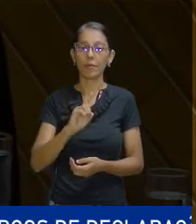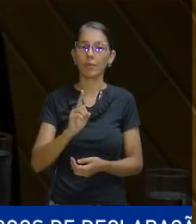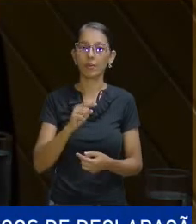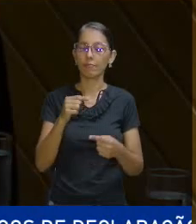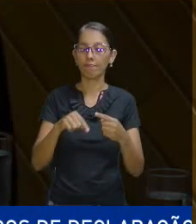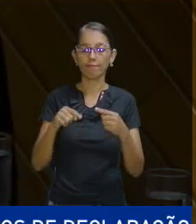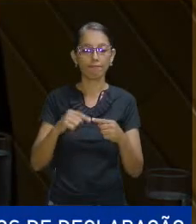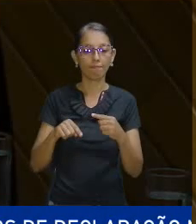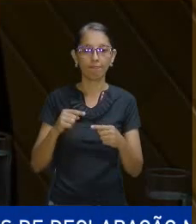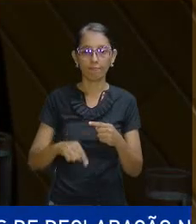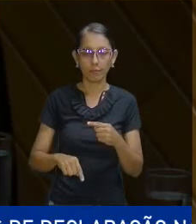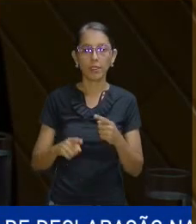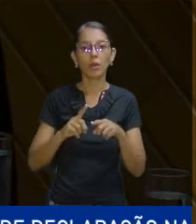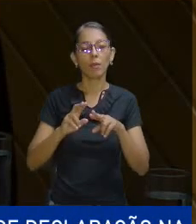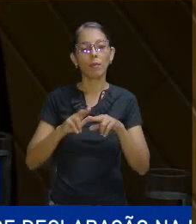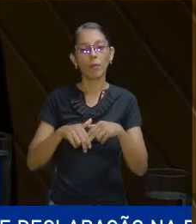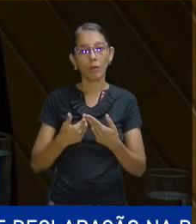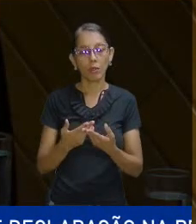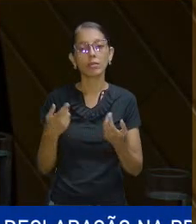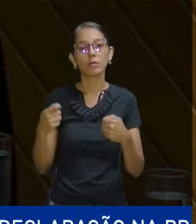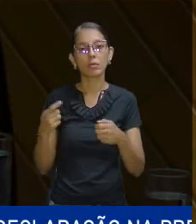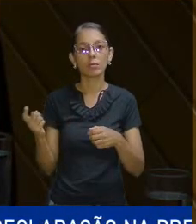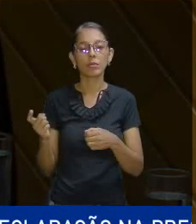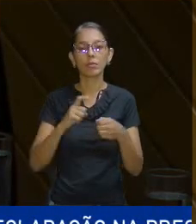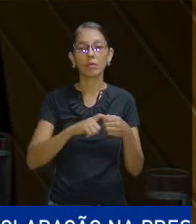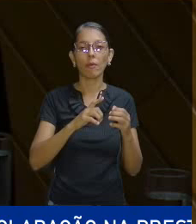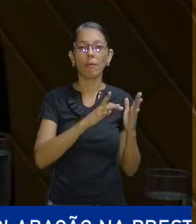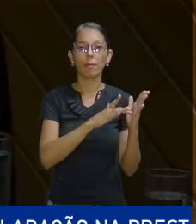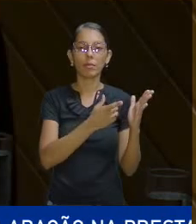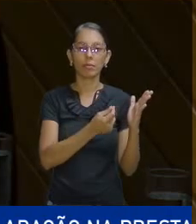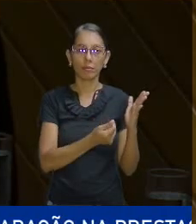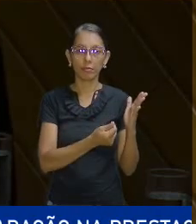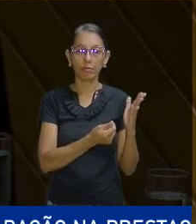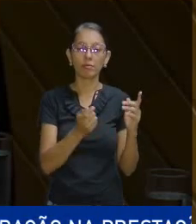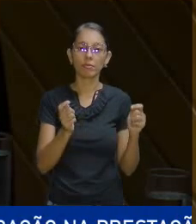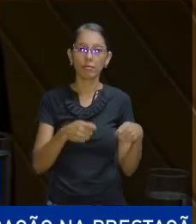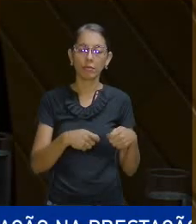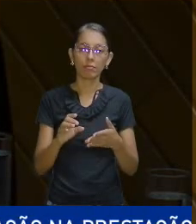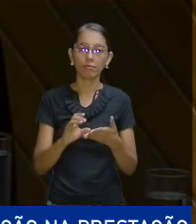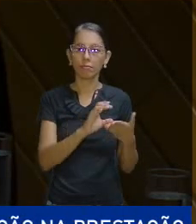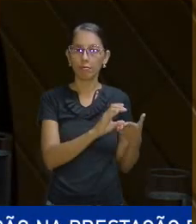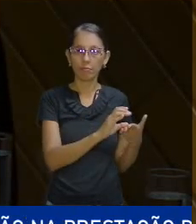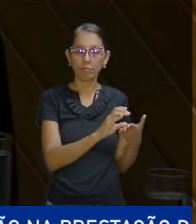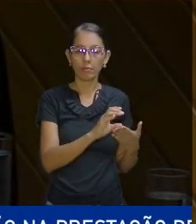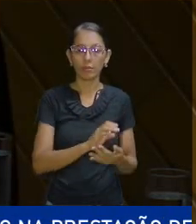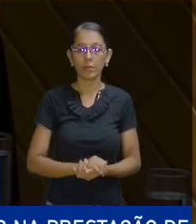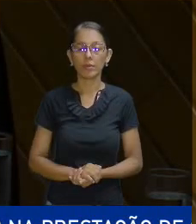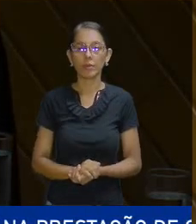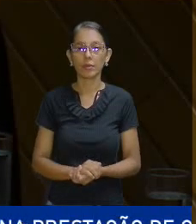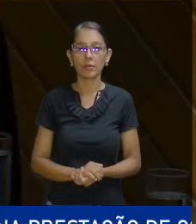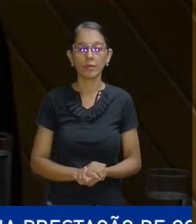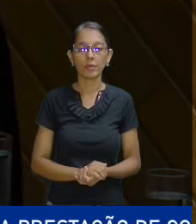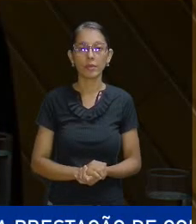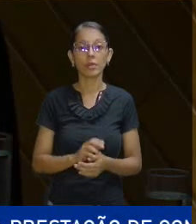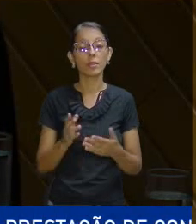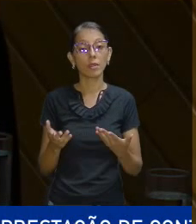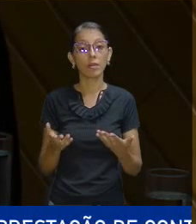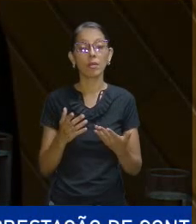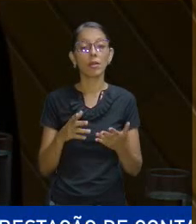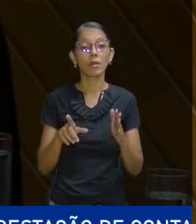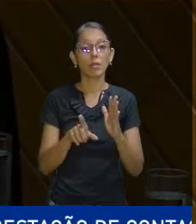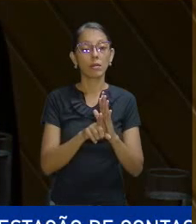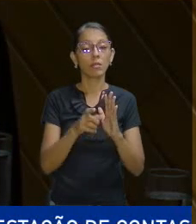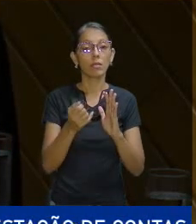92.300, impondo a devolução das diferenças correspondentes. Assim, além dos R$ 6.000 mencionados no acórdão